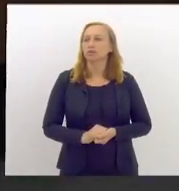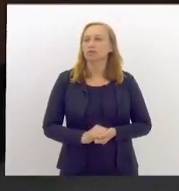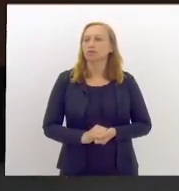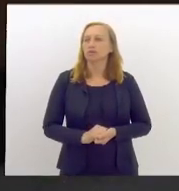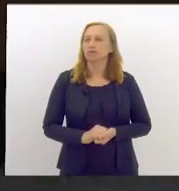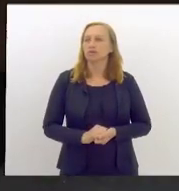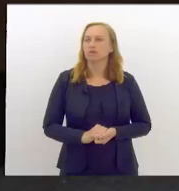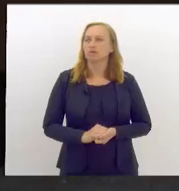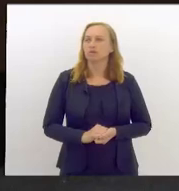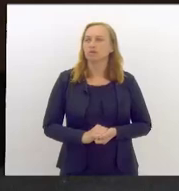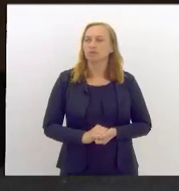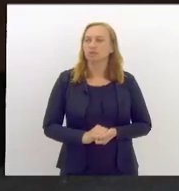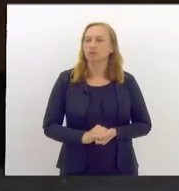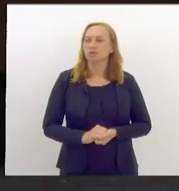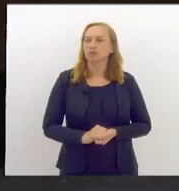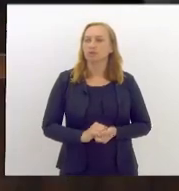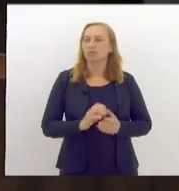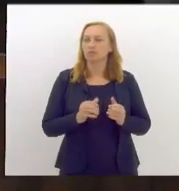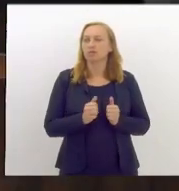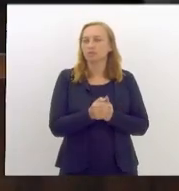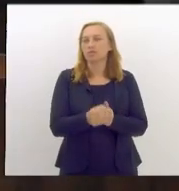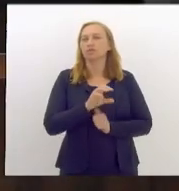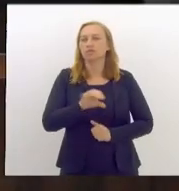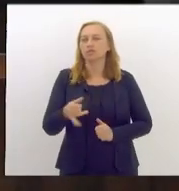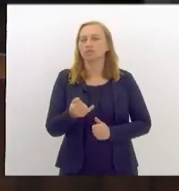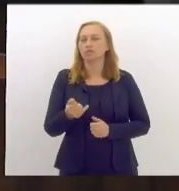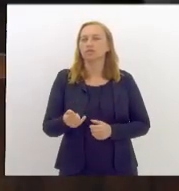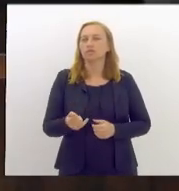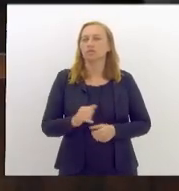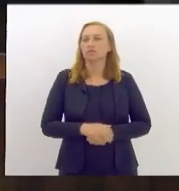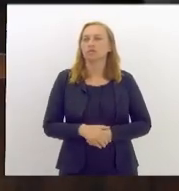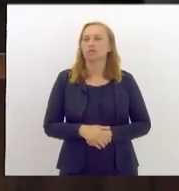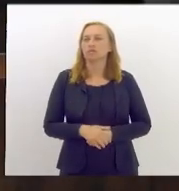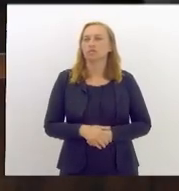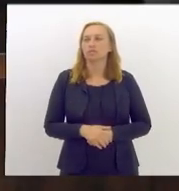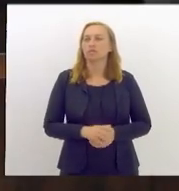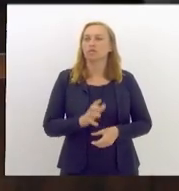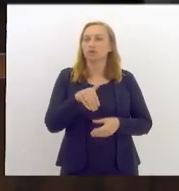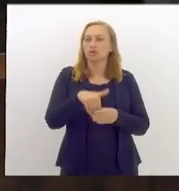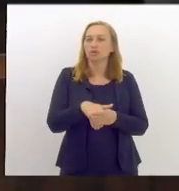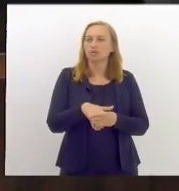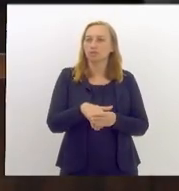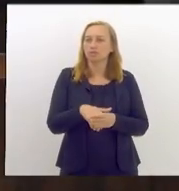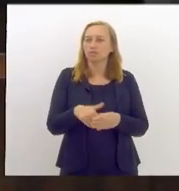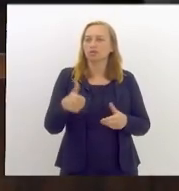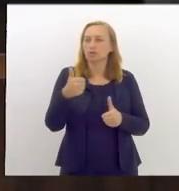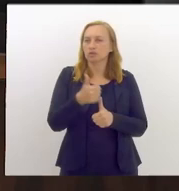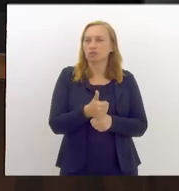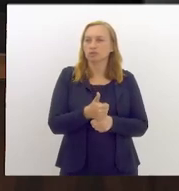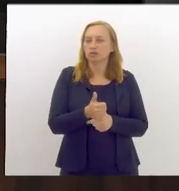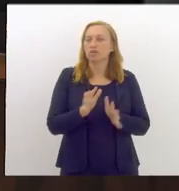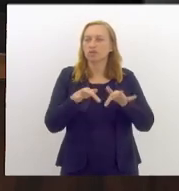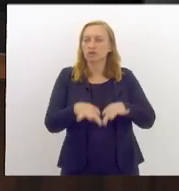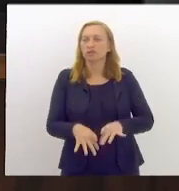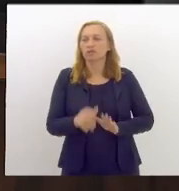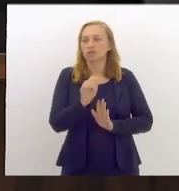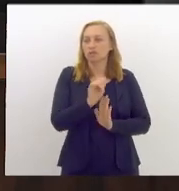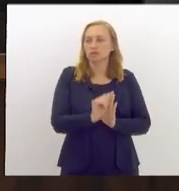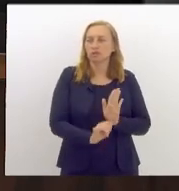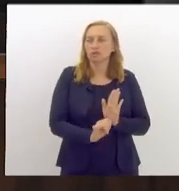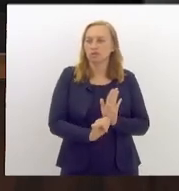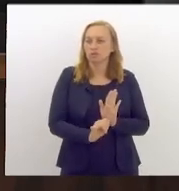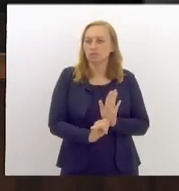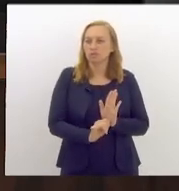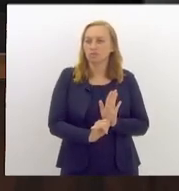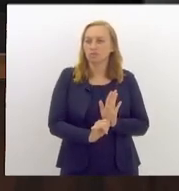senhor presidente acompanha o parecer da ccj os pareceres emitidos em votação substantivo conforme final de redação